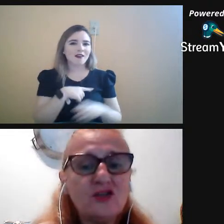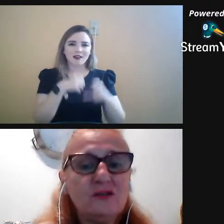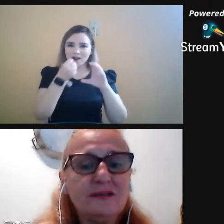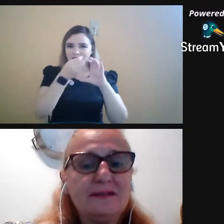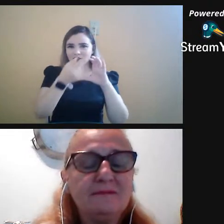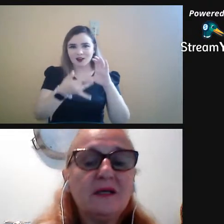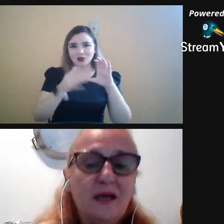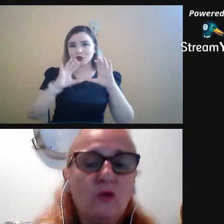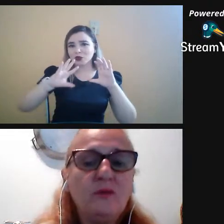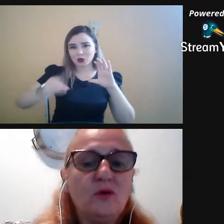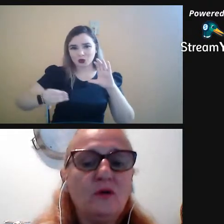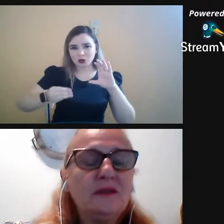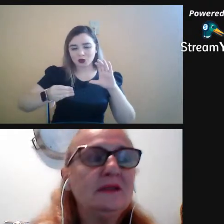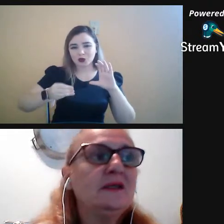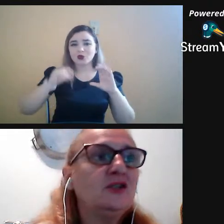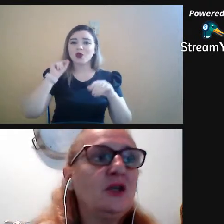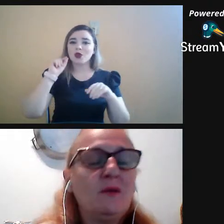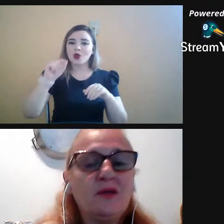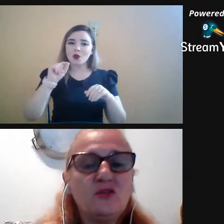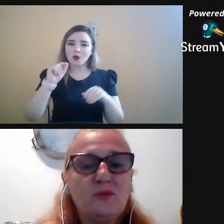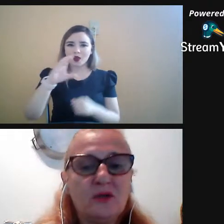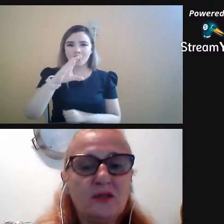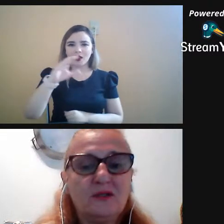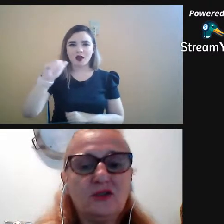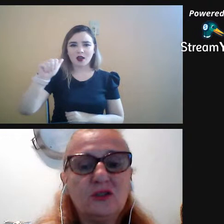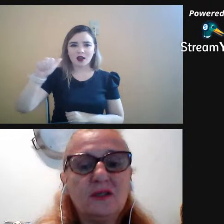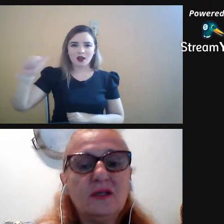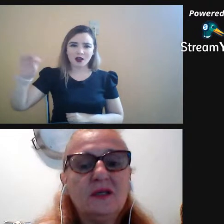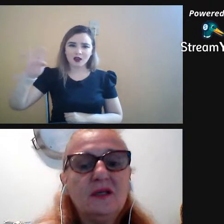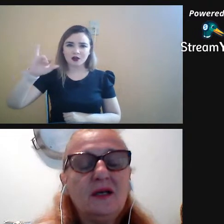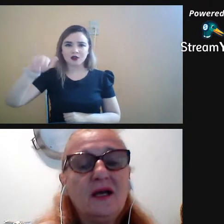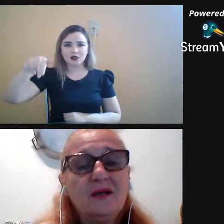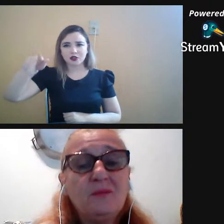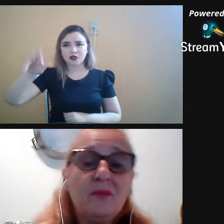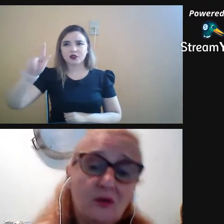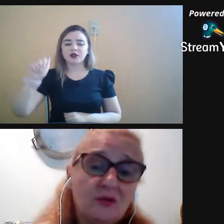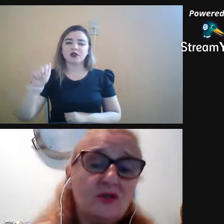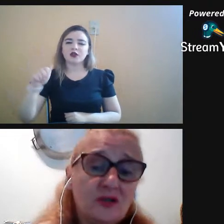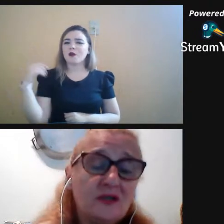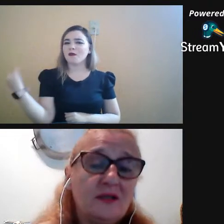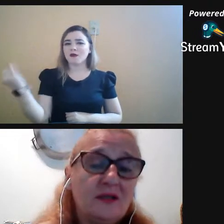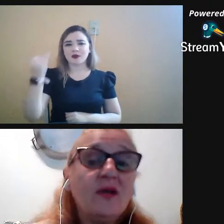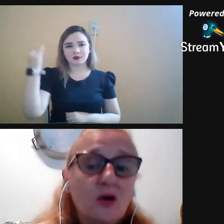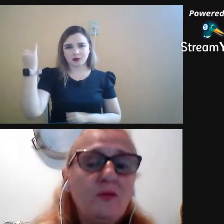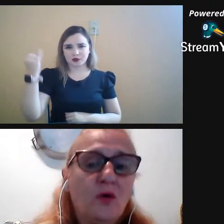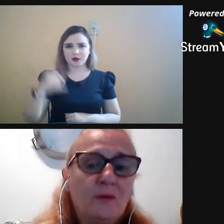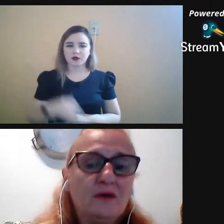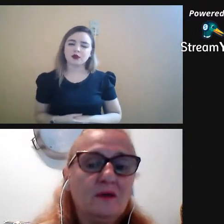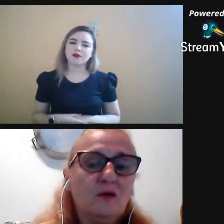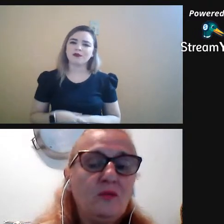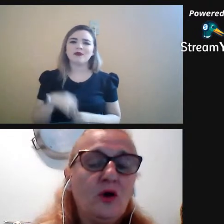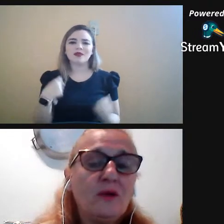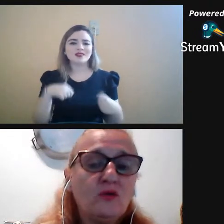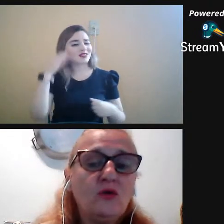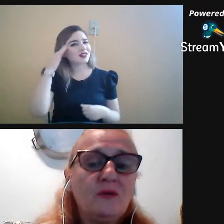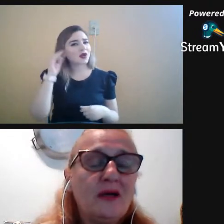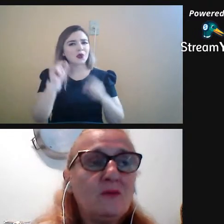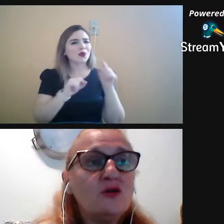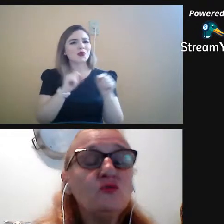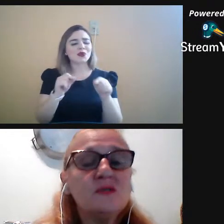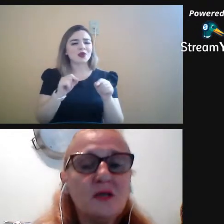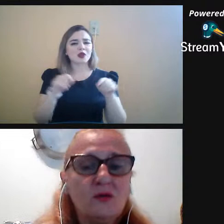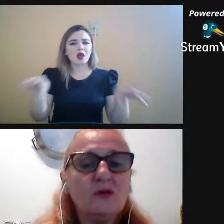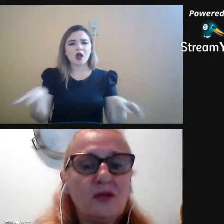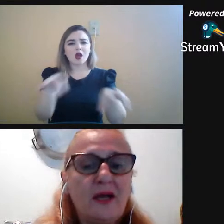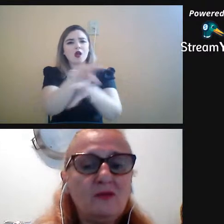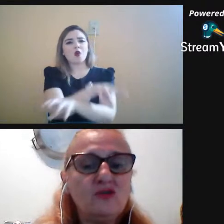mais brasileiro, onde tem mais característica brasileira, que é a Caatinga, né? Que é um bioma extremamente importante. Aí, primeira coisa, a gente tem que entender